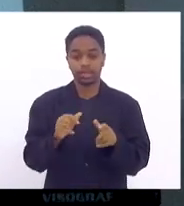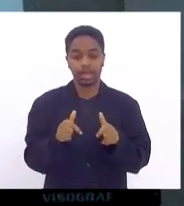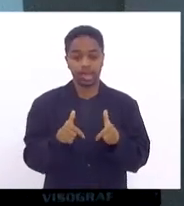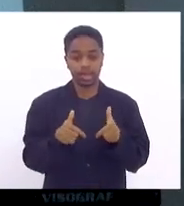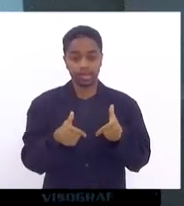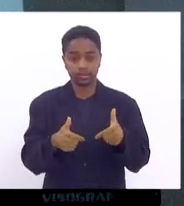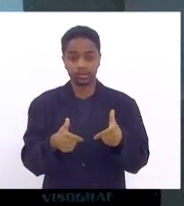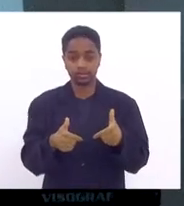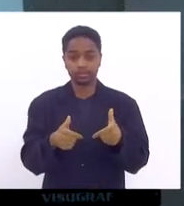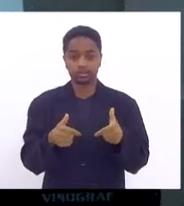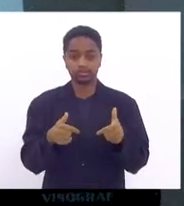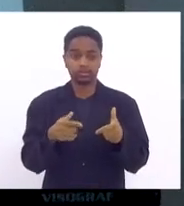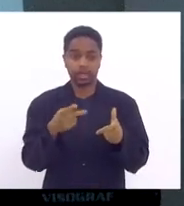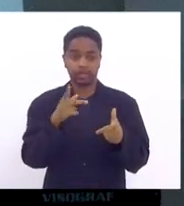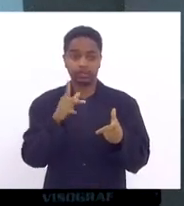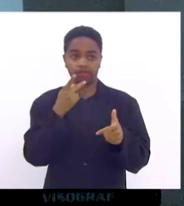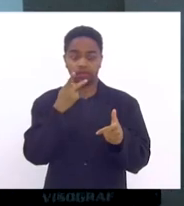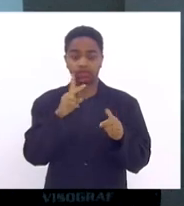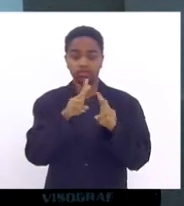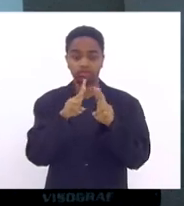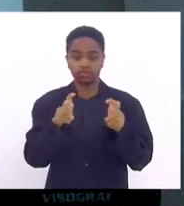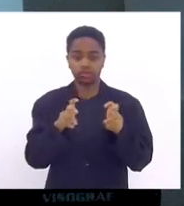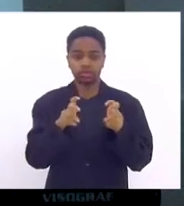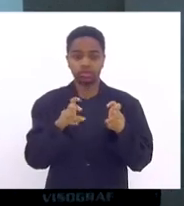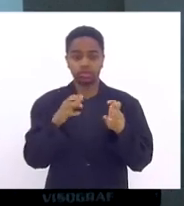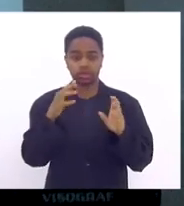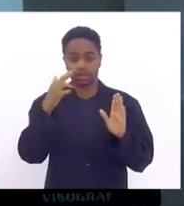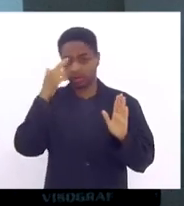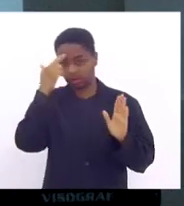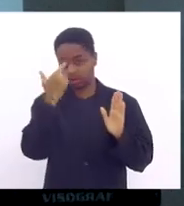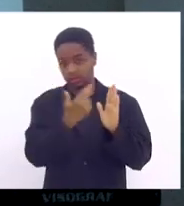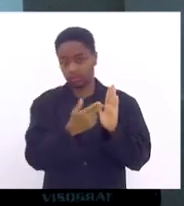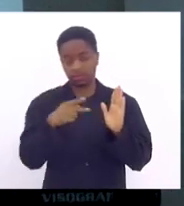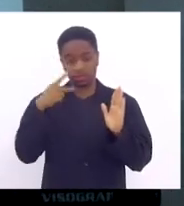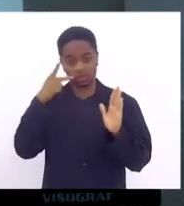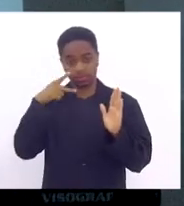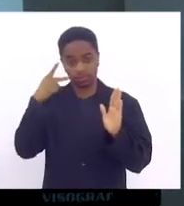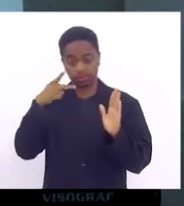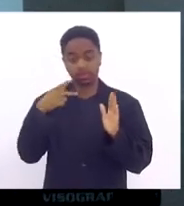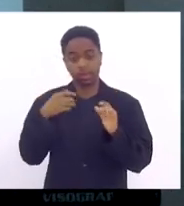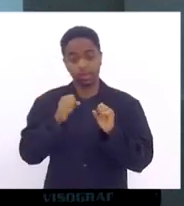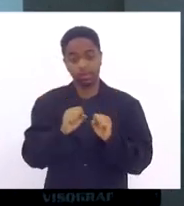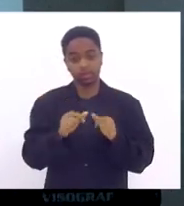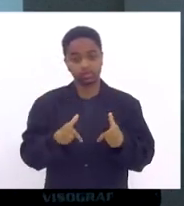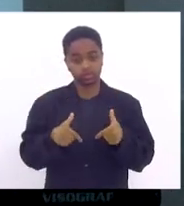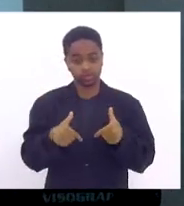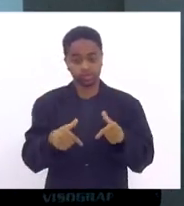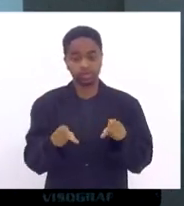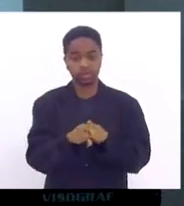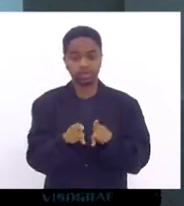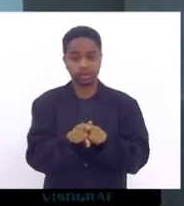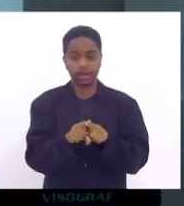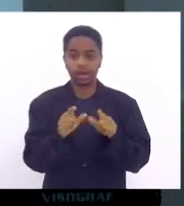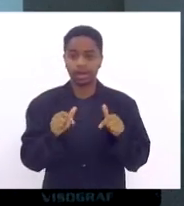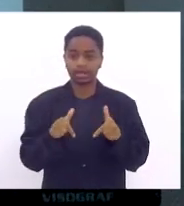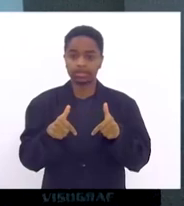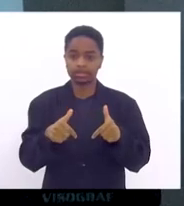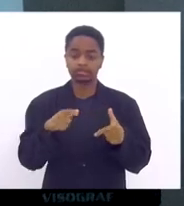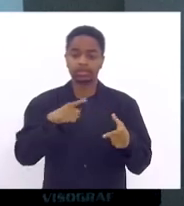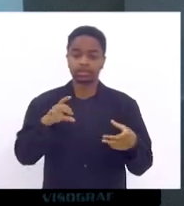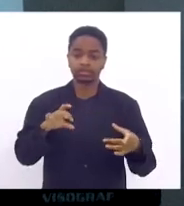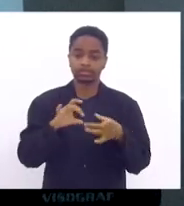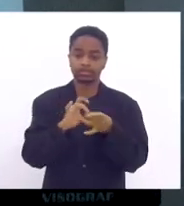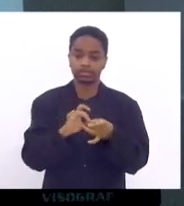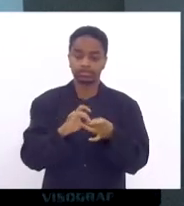respeito alguma violação de prerrogativas dos parlamentares a advocacia do Senado pode atuar e essa atuação tem previsão regimental